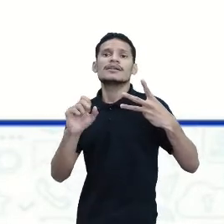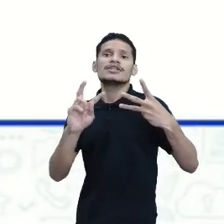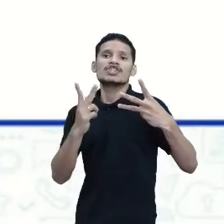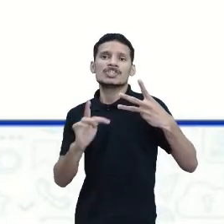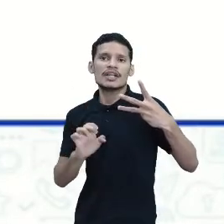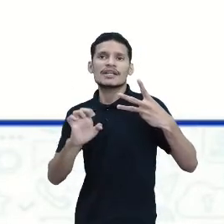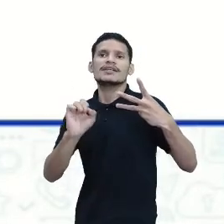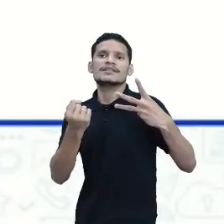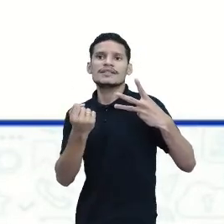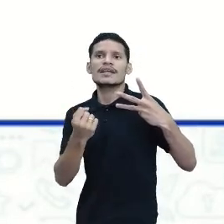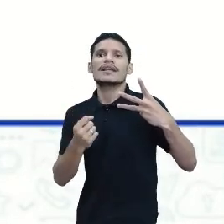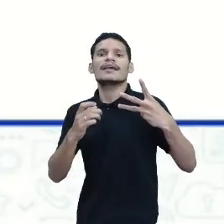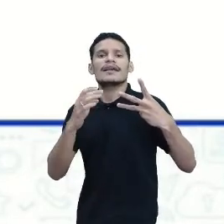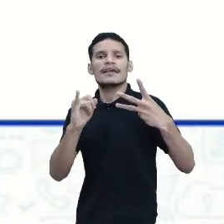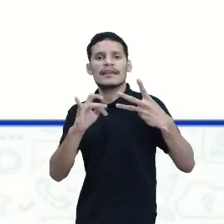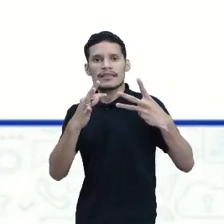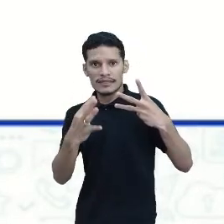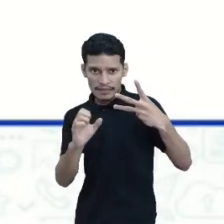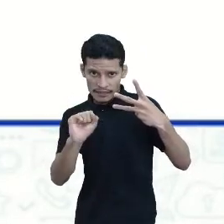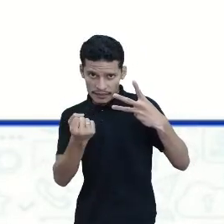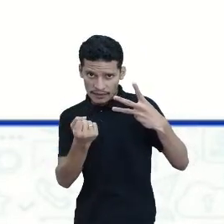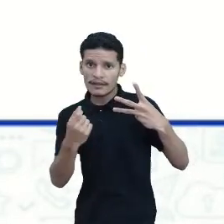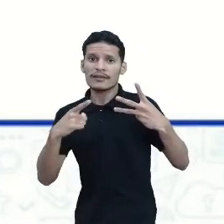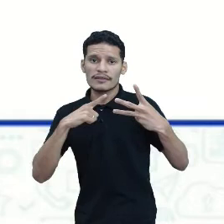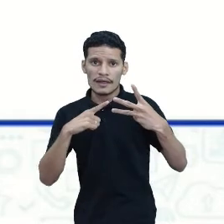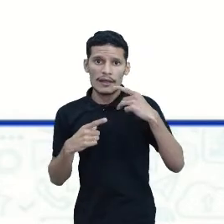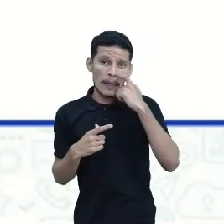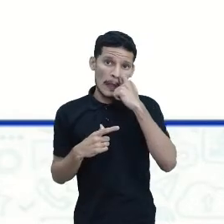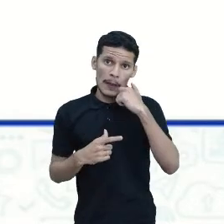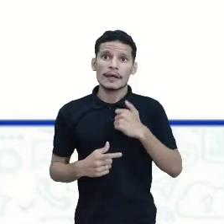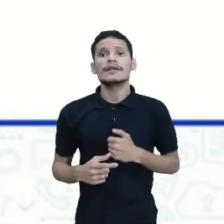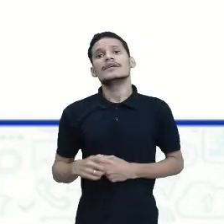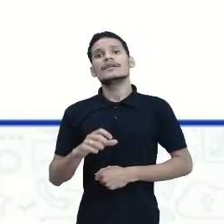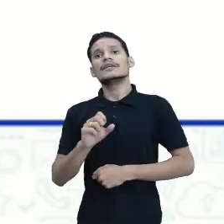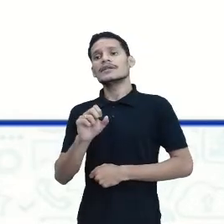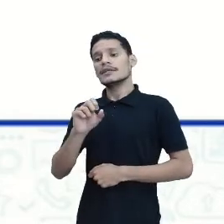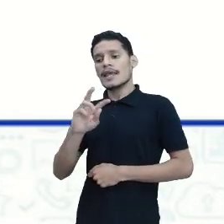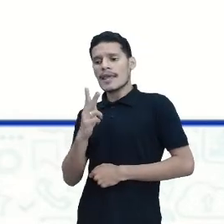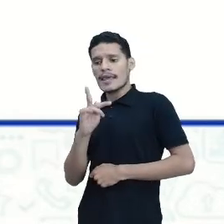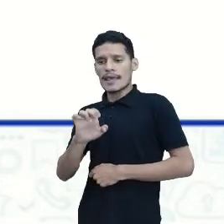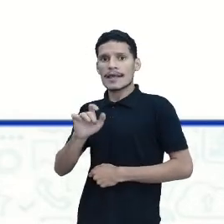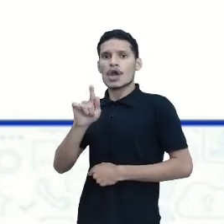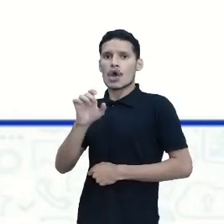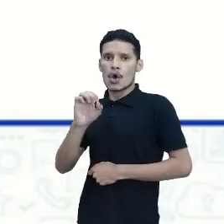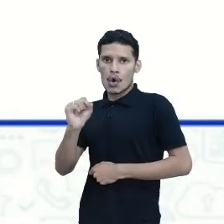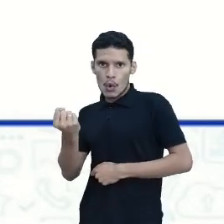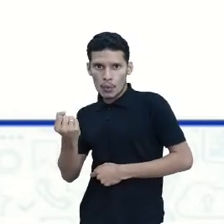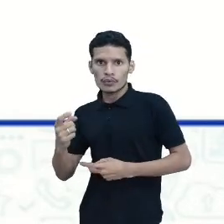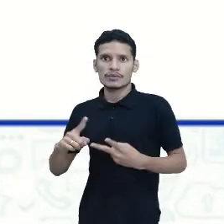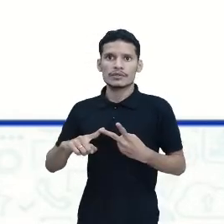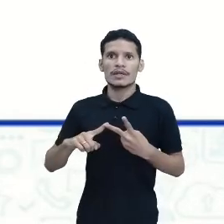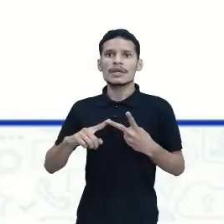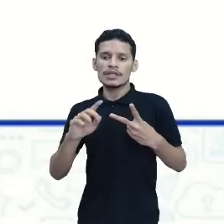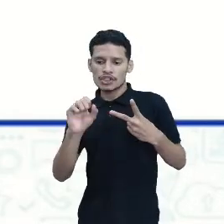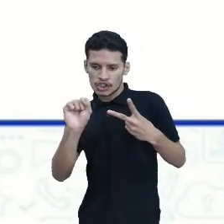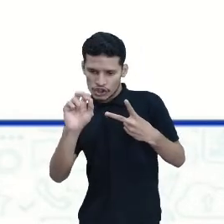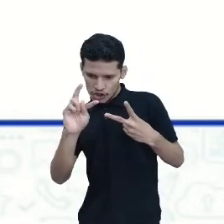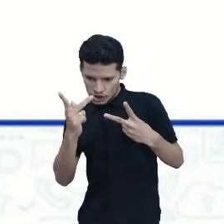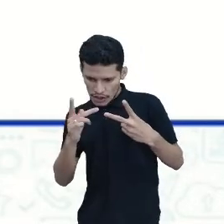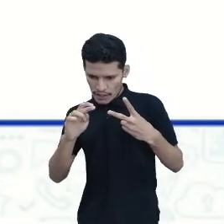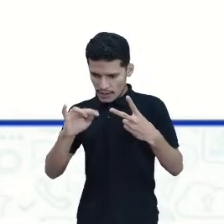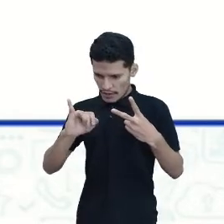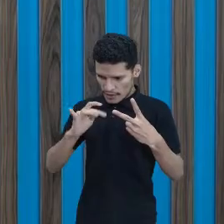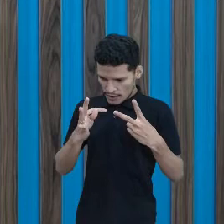it. Ganha um S no verbo, ó. He goes, she goes, it goes. Esse S no verbo vai continuar